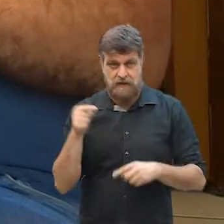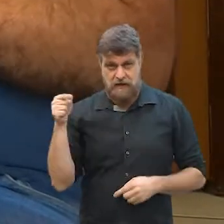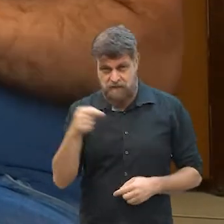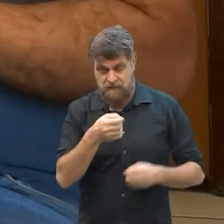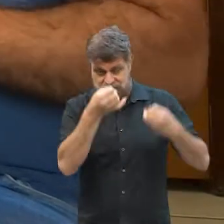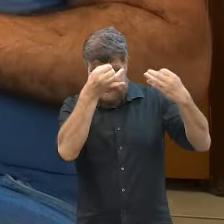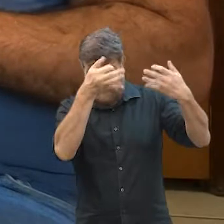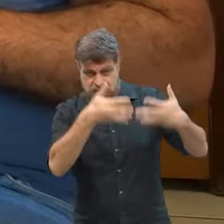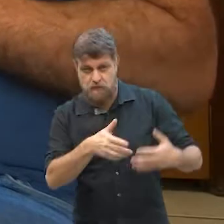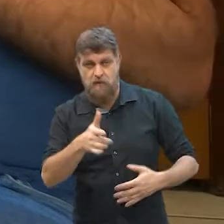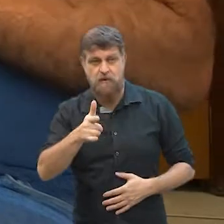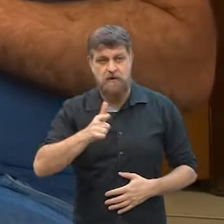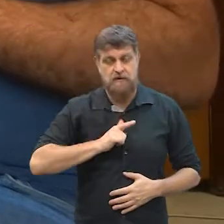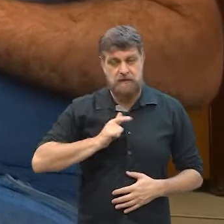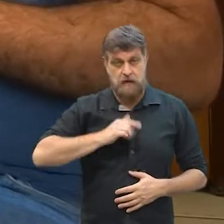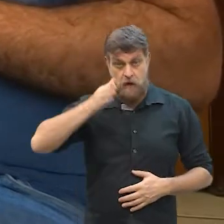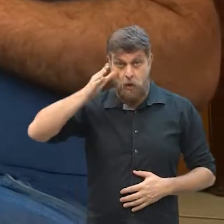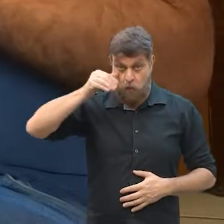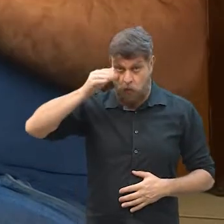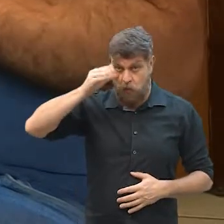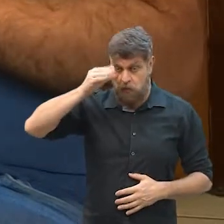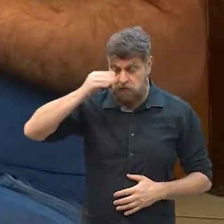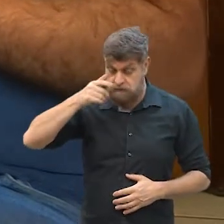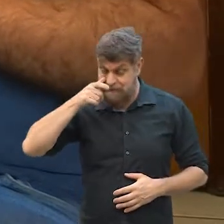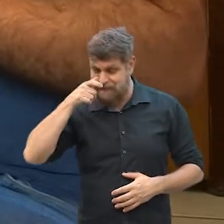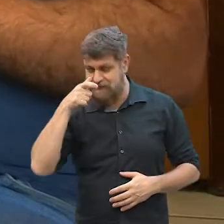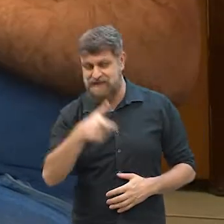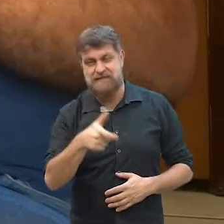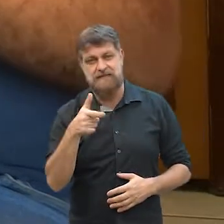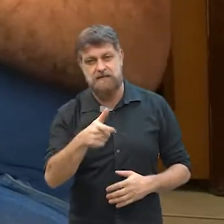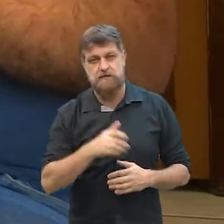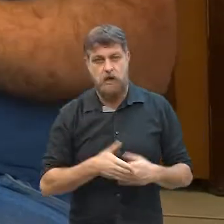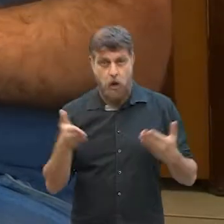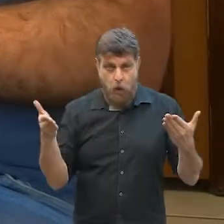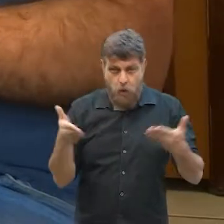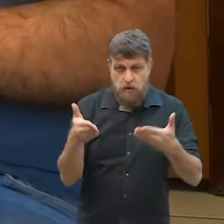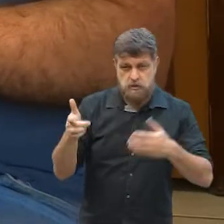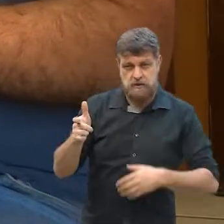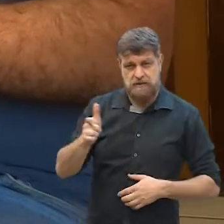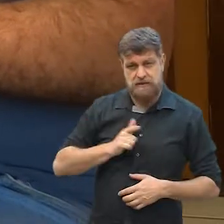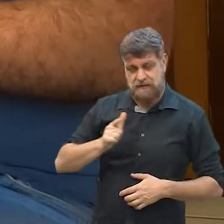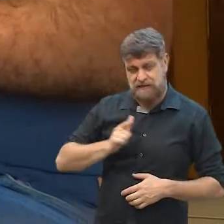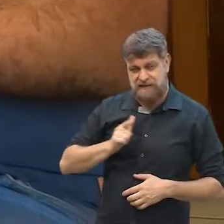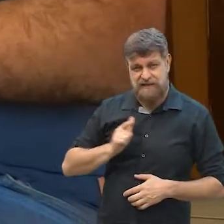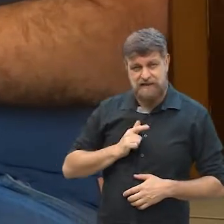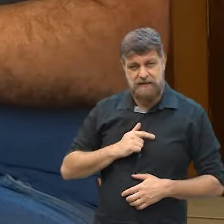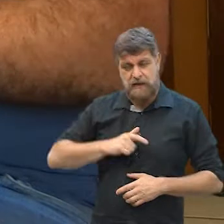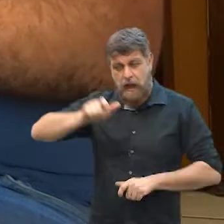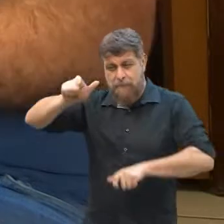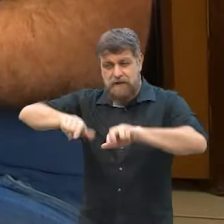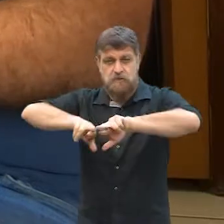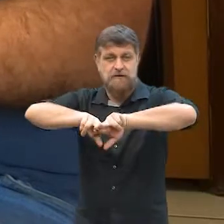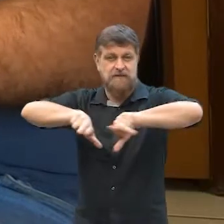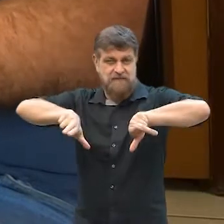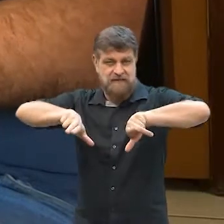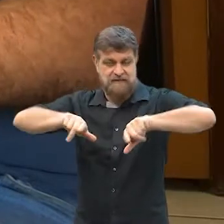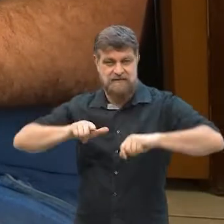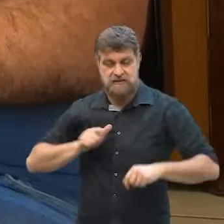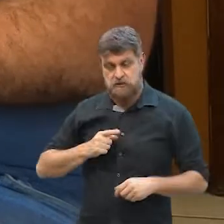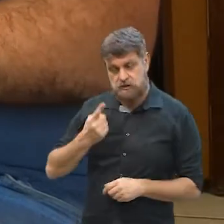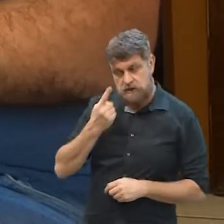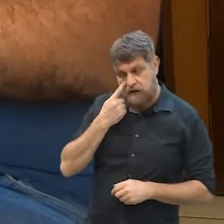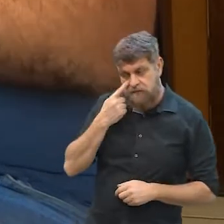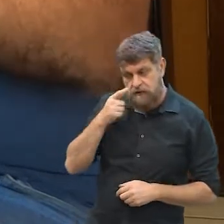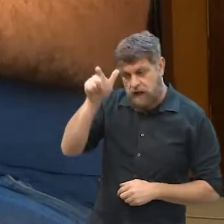você citou agora, que curioso e interessante. Hoje em dia, a gente vê muita gente realmente